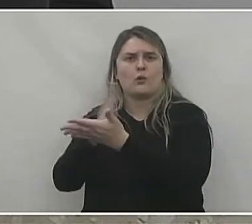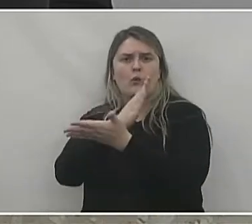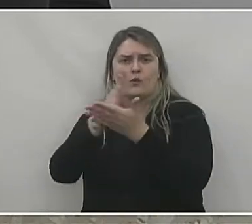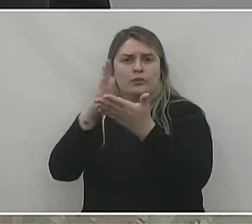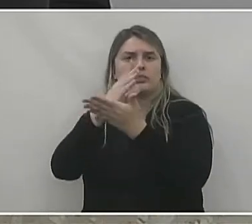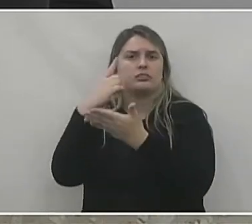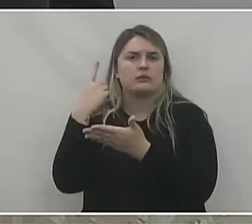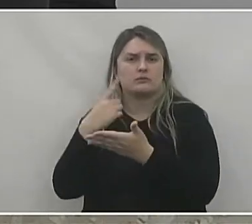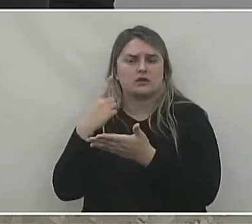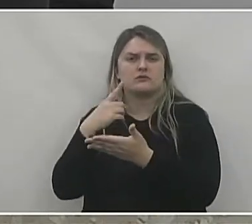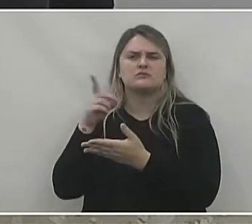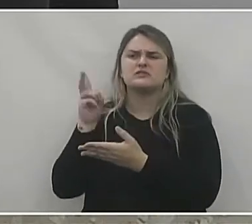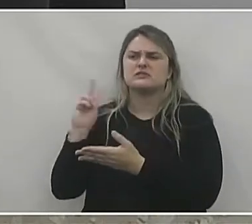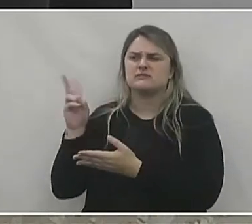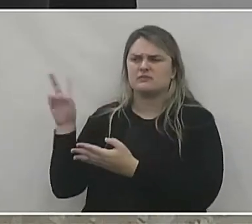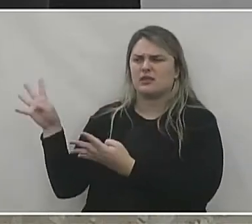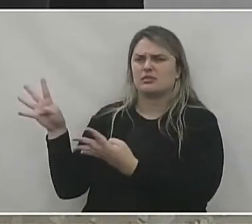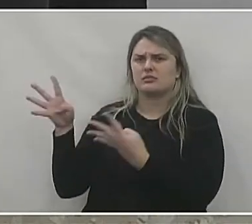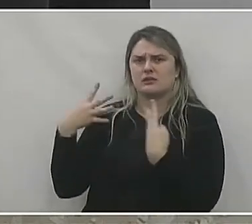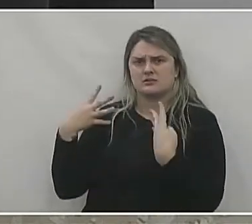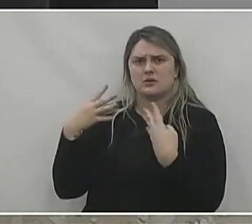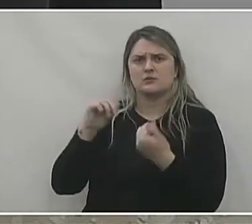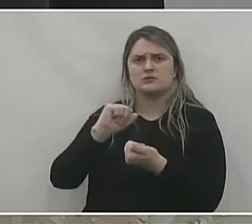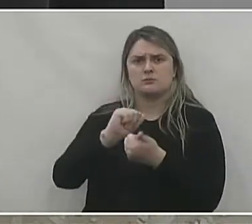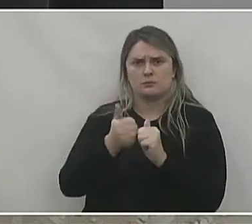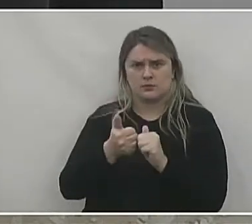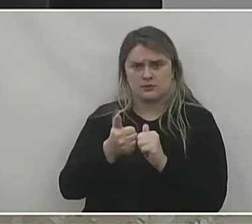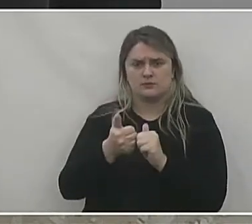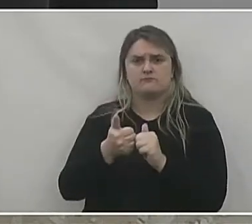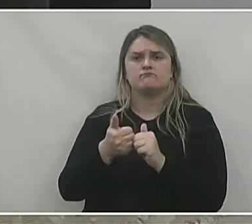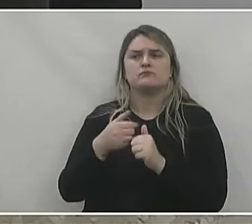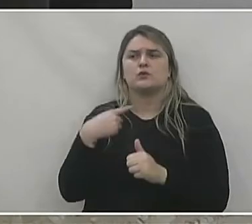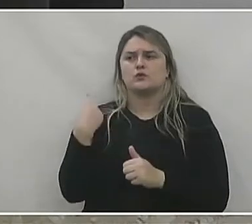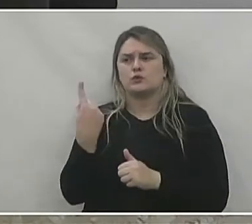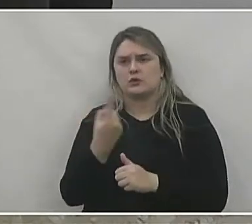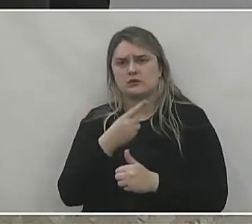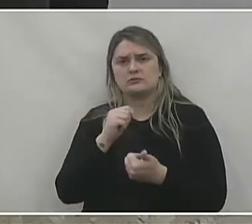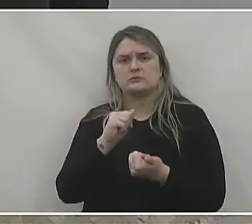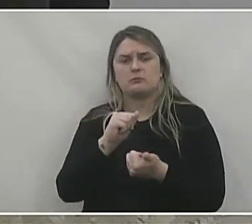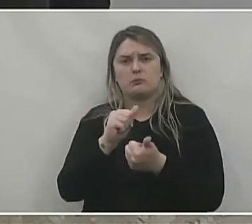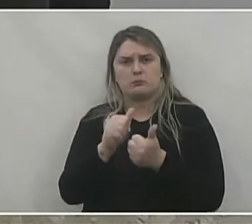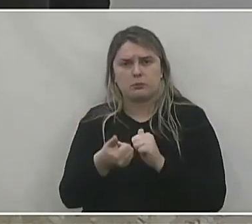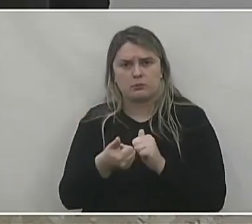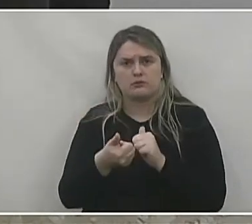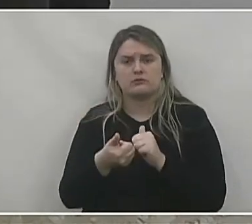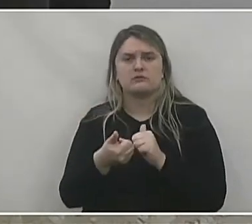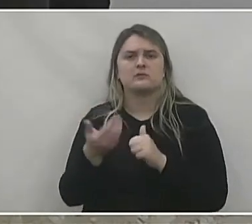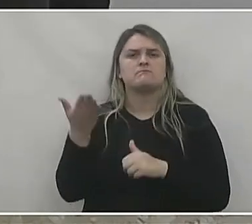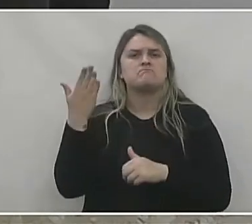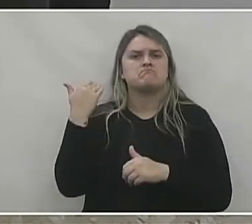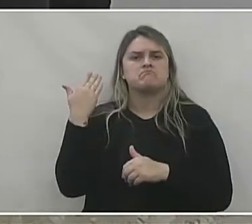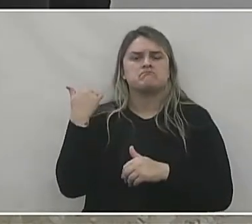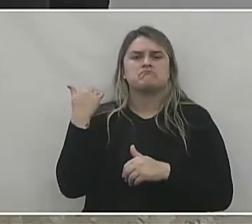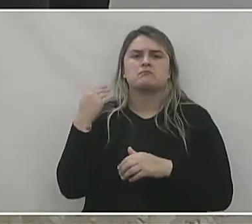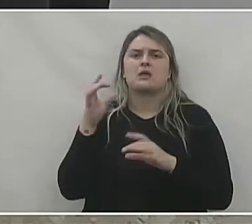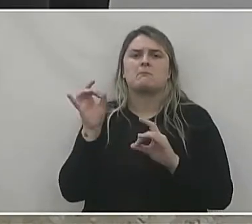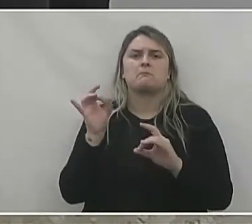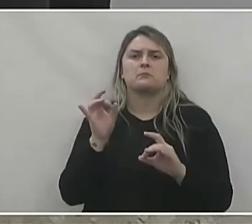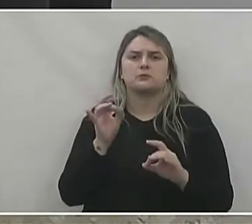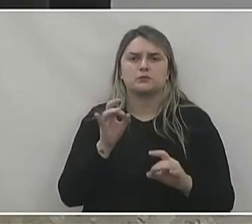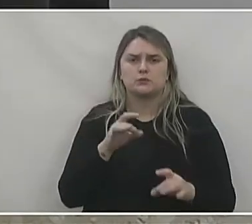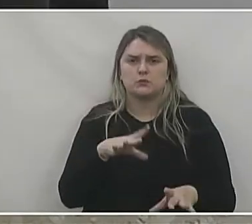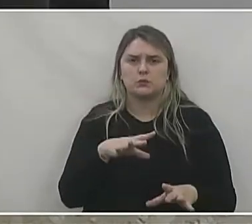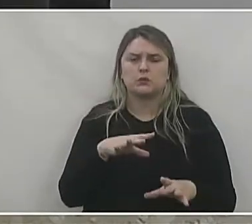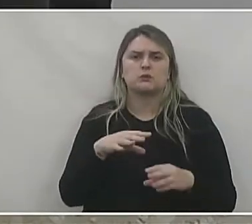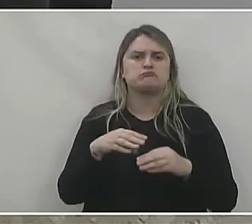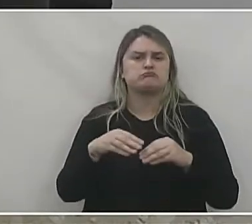deputados, mas pela atenção que deu ao nosso esporte local. O nosso esporte estava praticamente